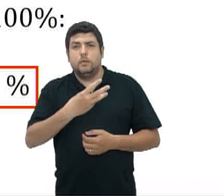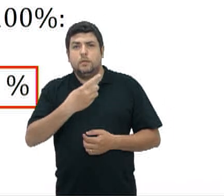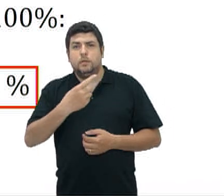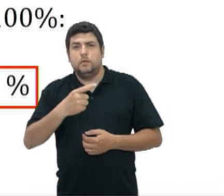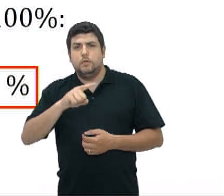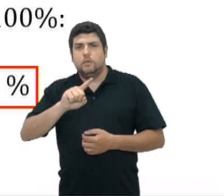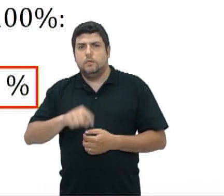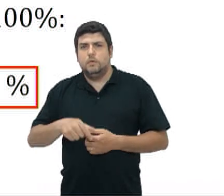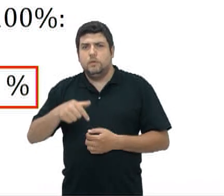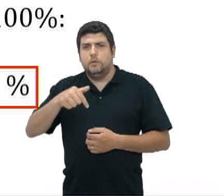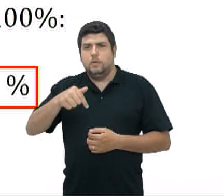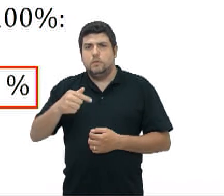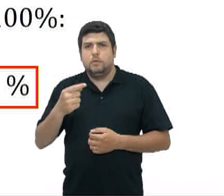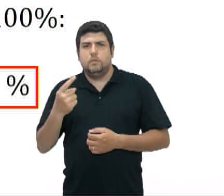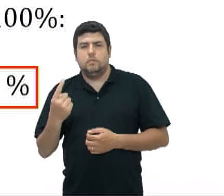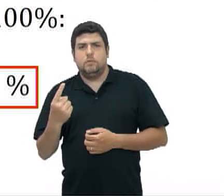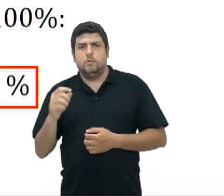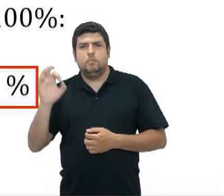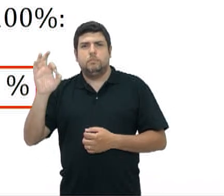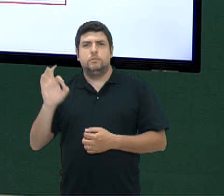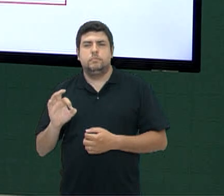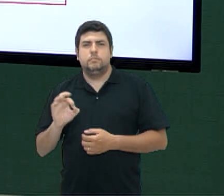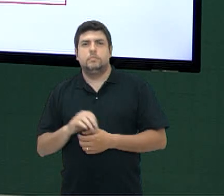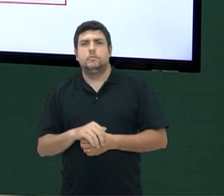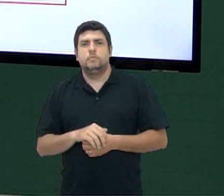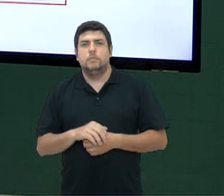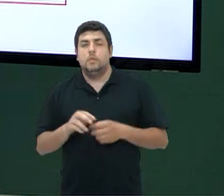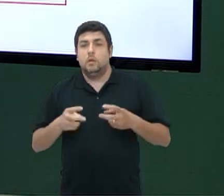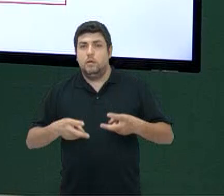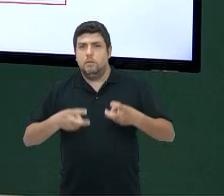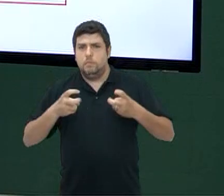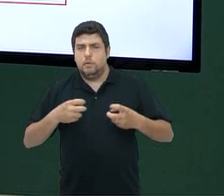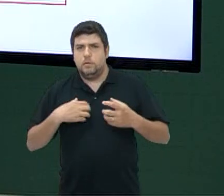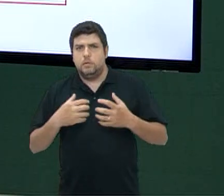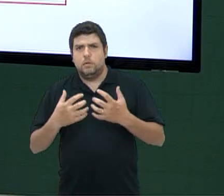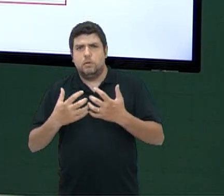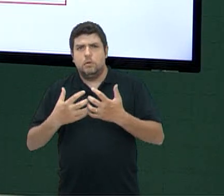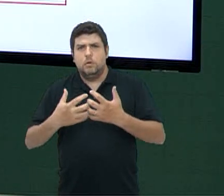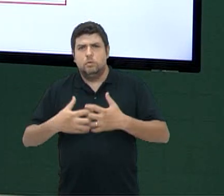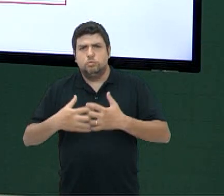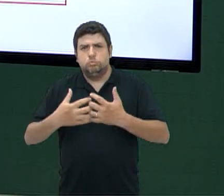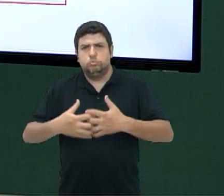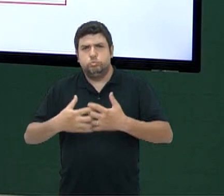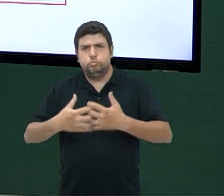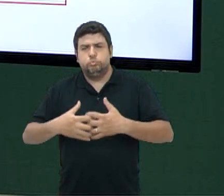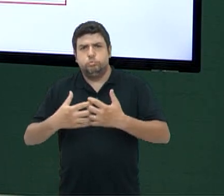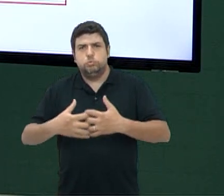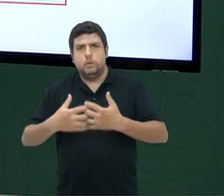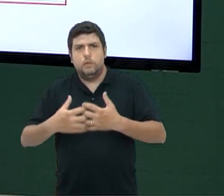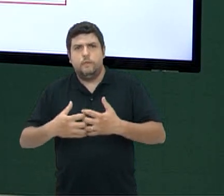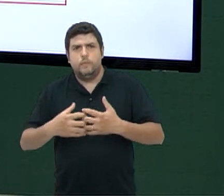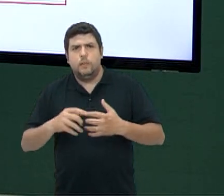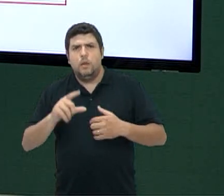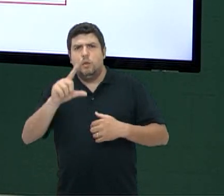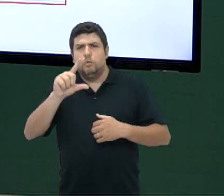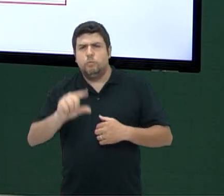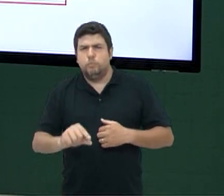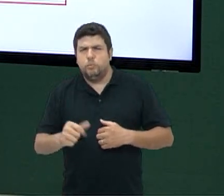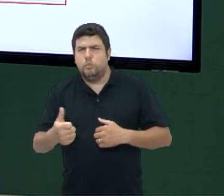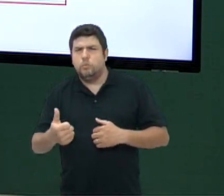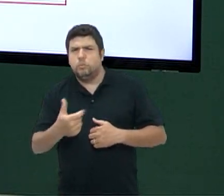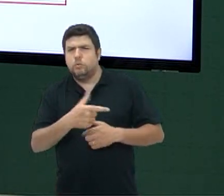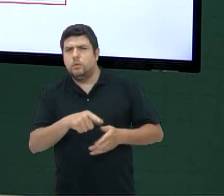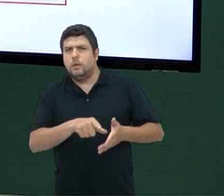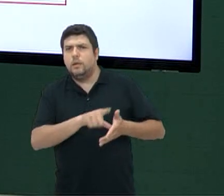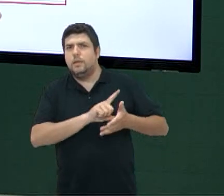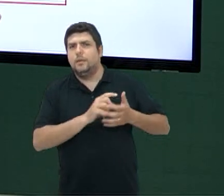31,71%. Percebam que o rendimento dessa máquina térmica acabou sendo inferior ao rendimento da máquina anterior. Isso quer dizer o quê?